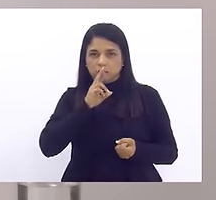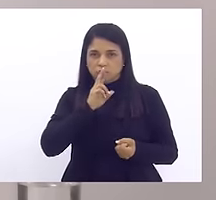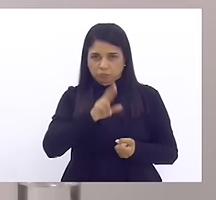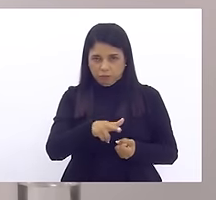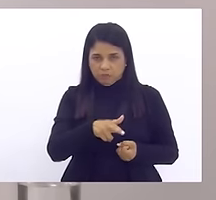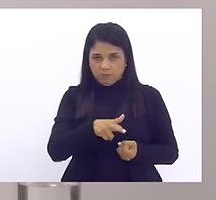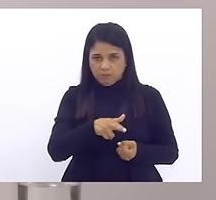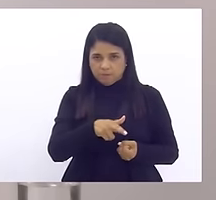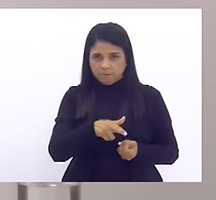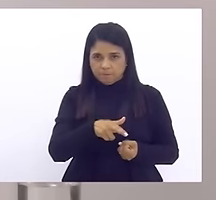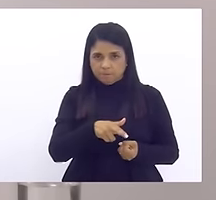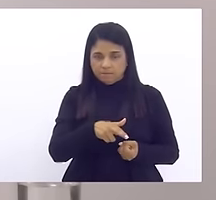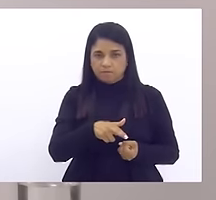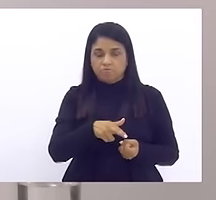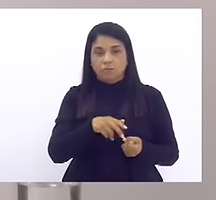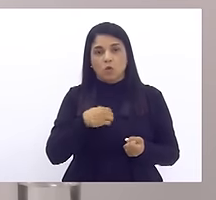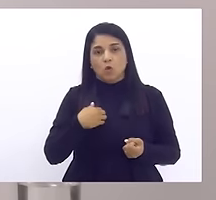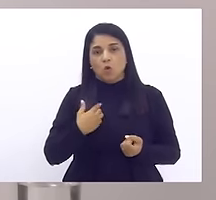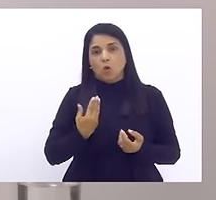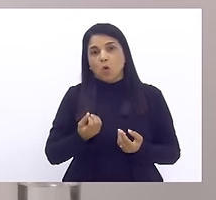de ausência